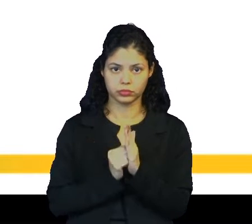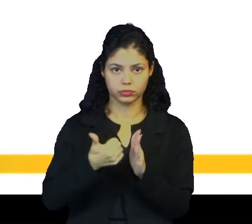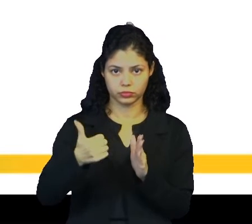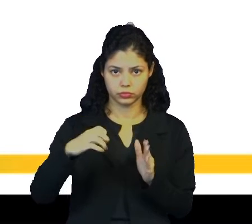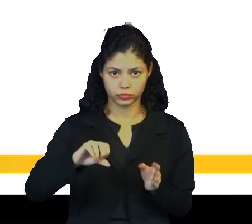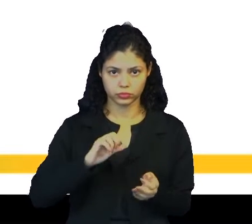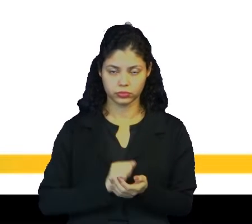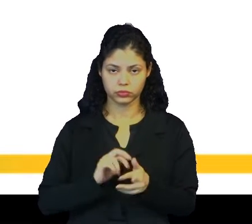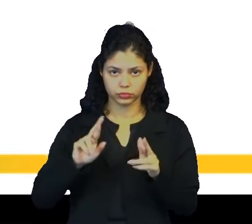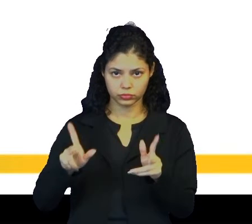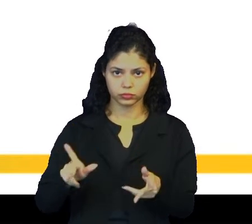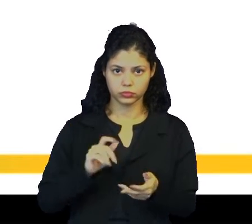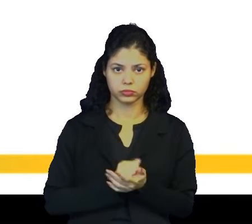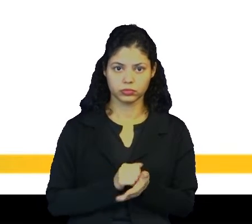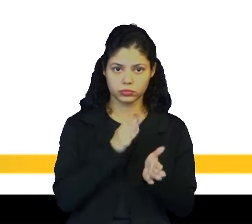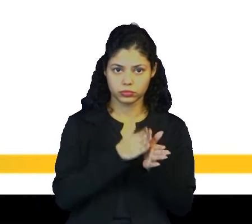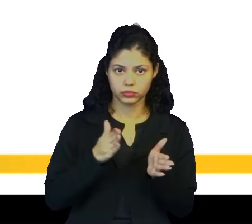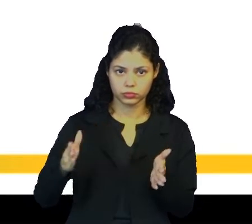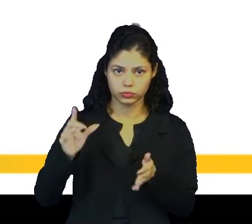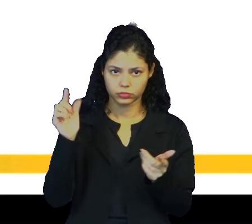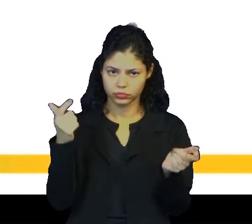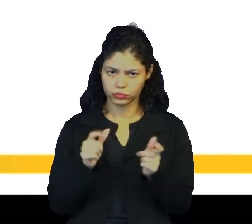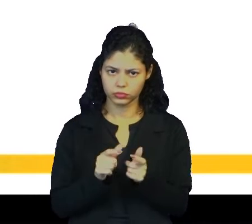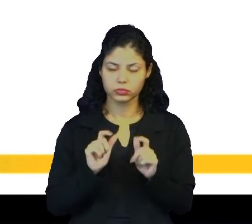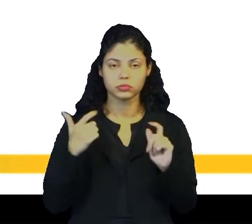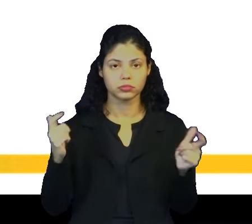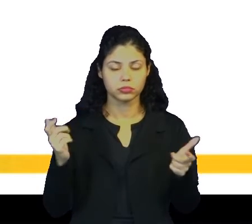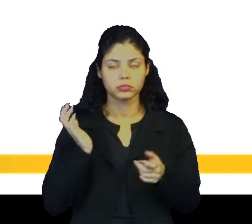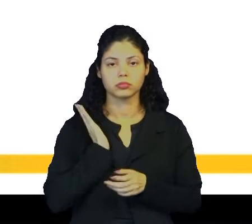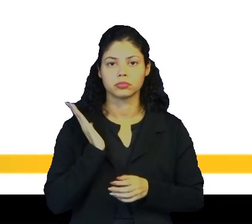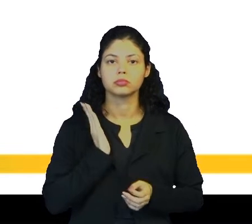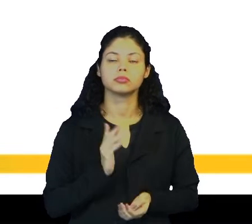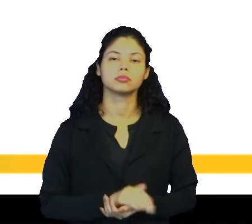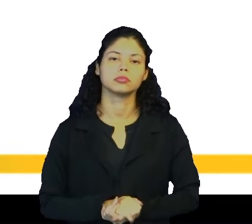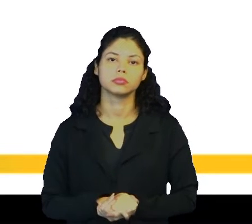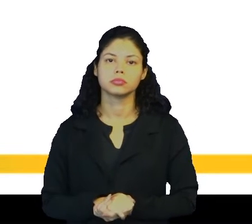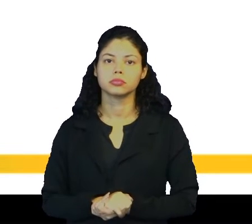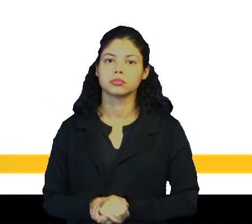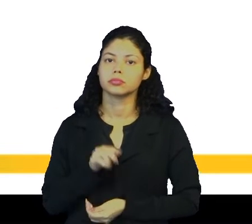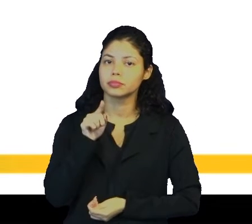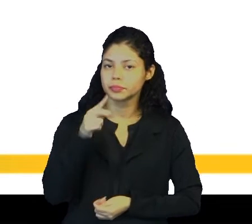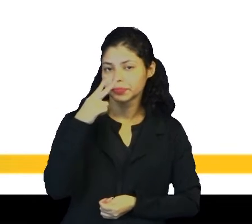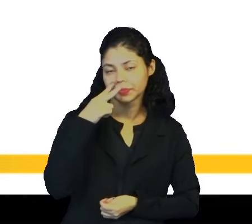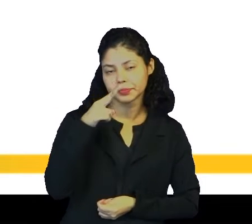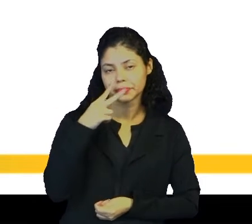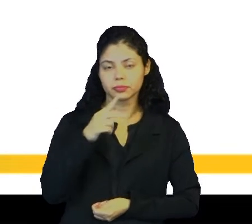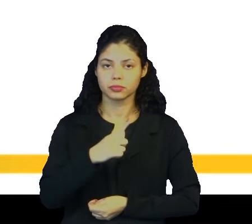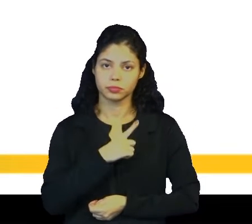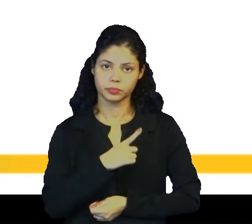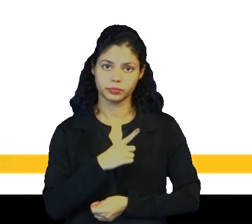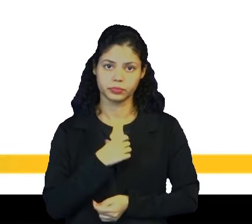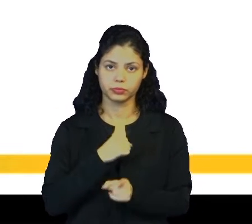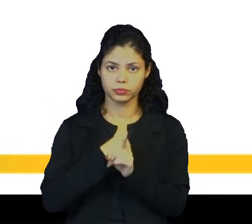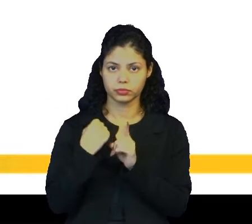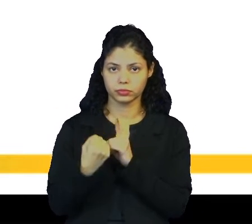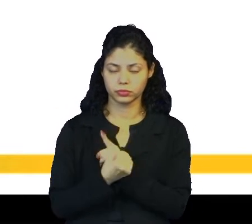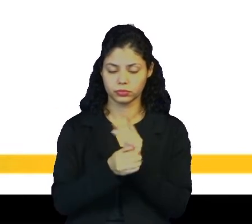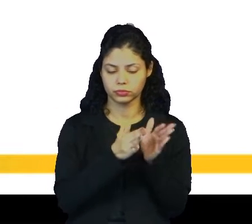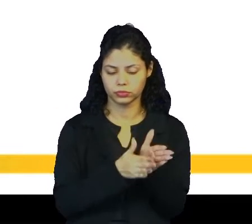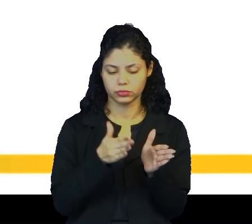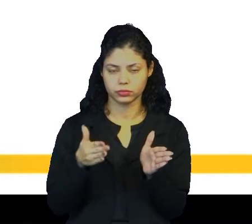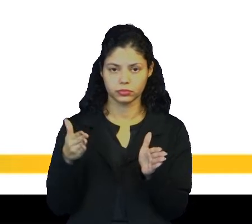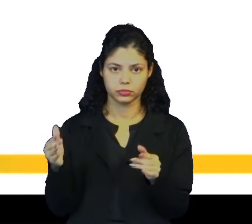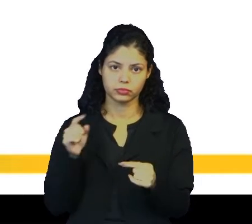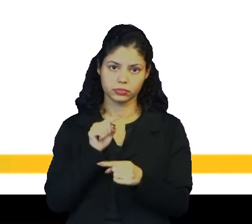se consolida a diferença de classes entre pequena e grande burguesia. Então, a gente tem aí uma sociedade que passa a